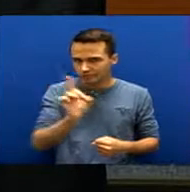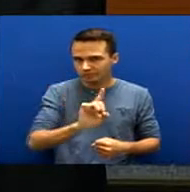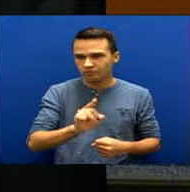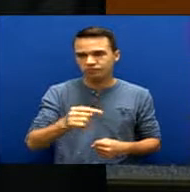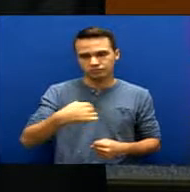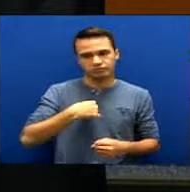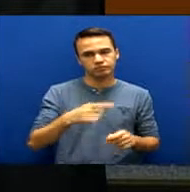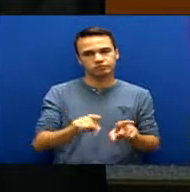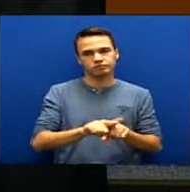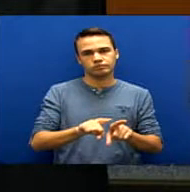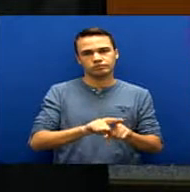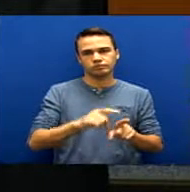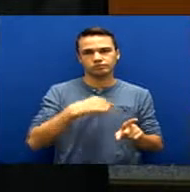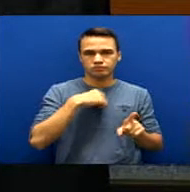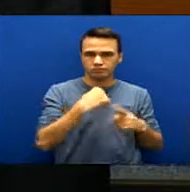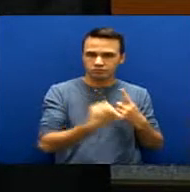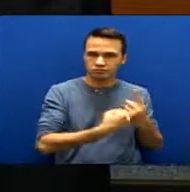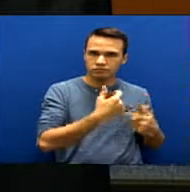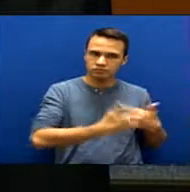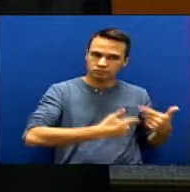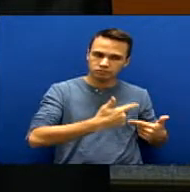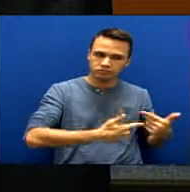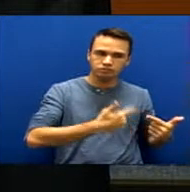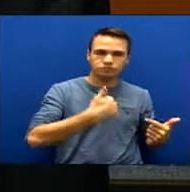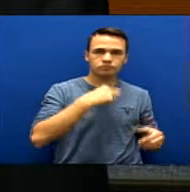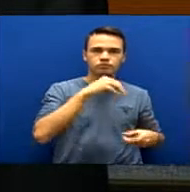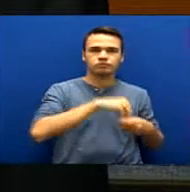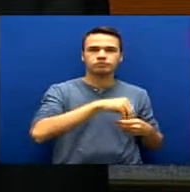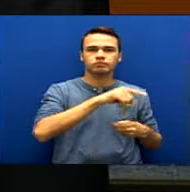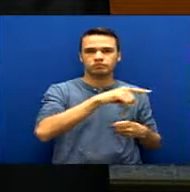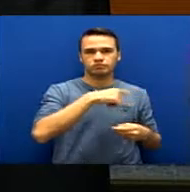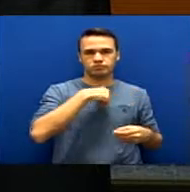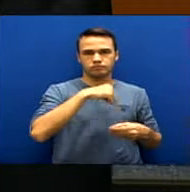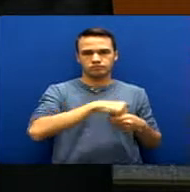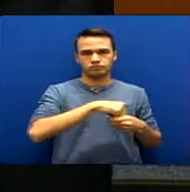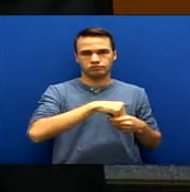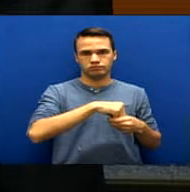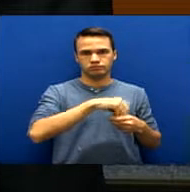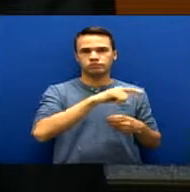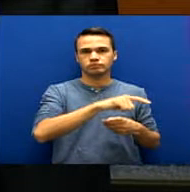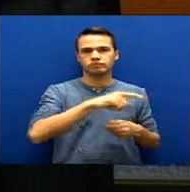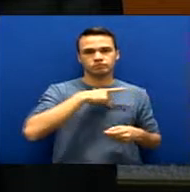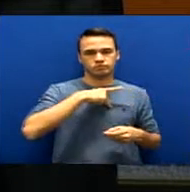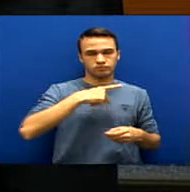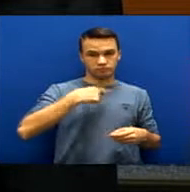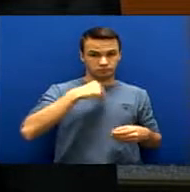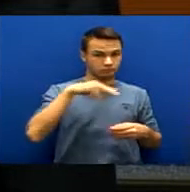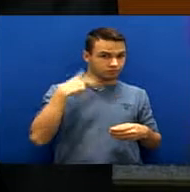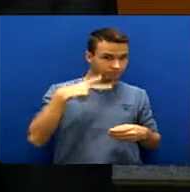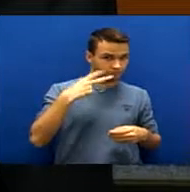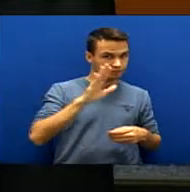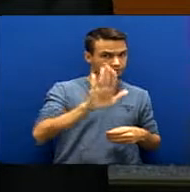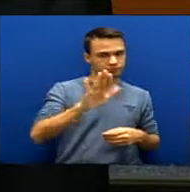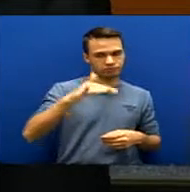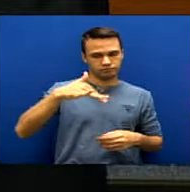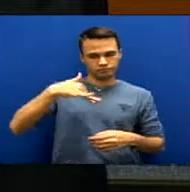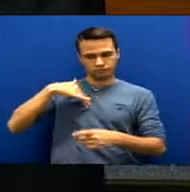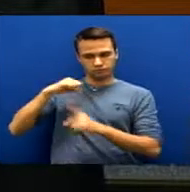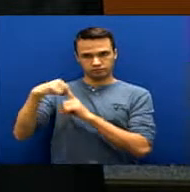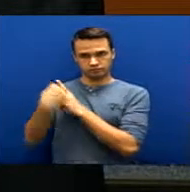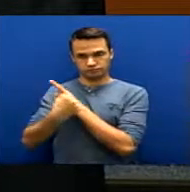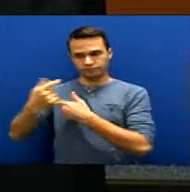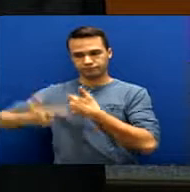e que a comunidade ainda talvez não teve essa concepção, Zé, do bem e